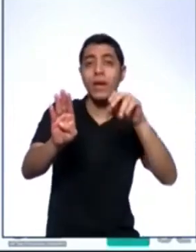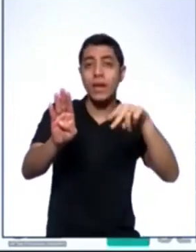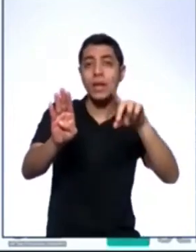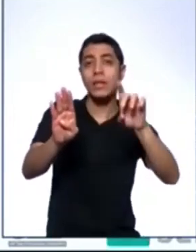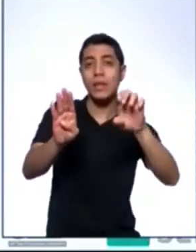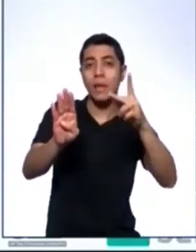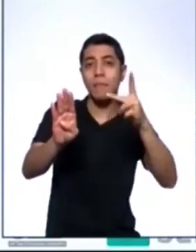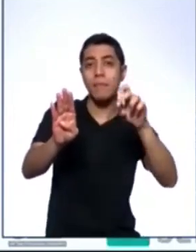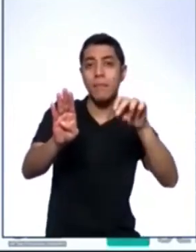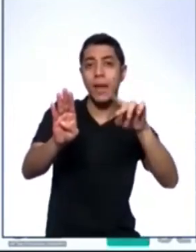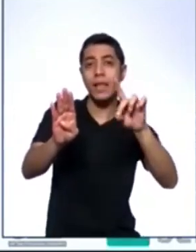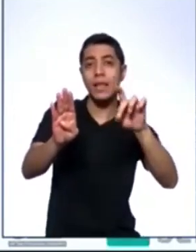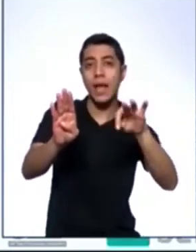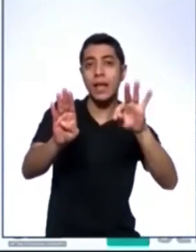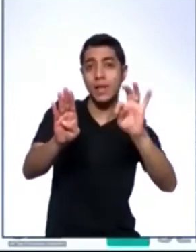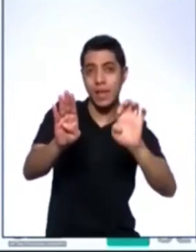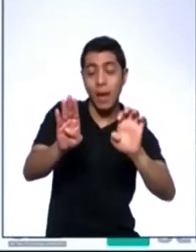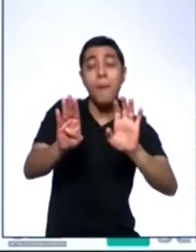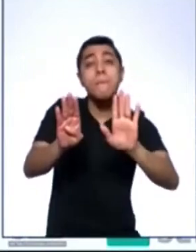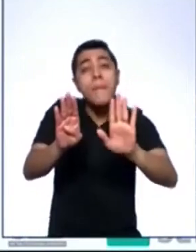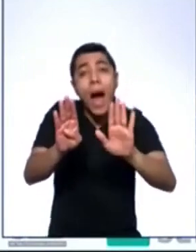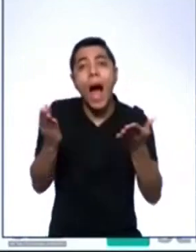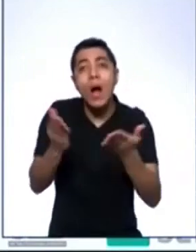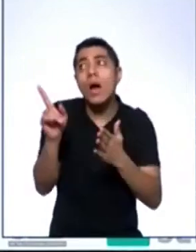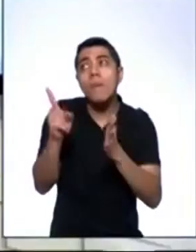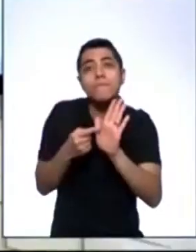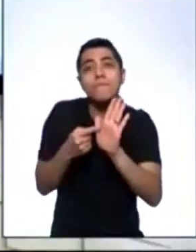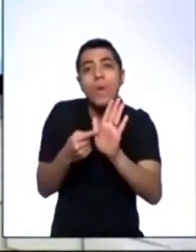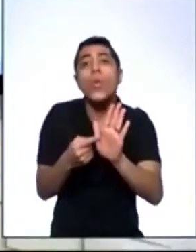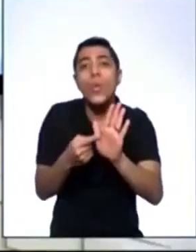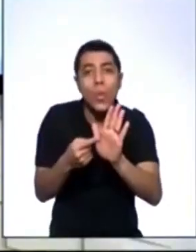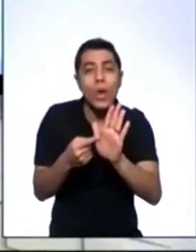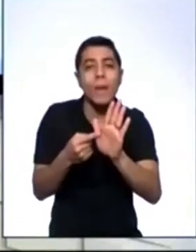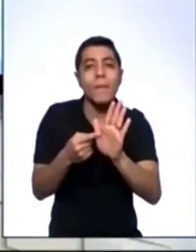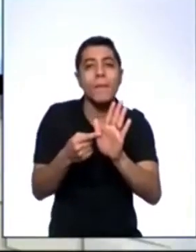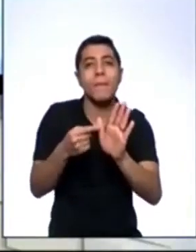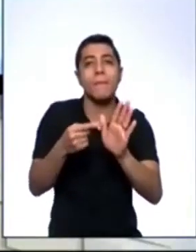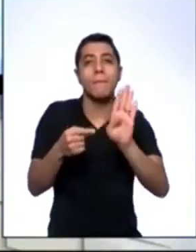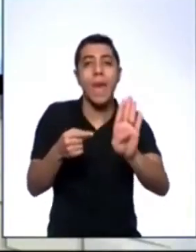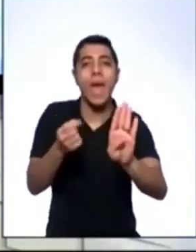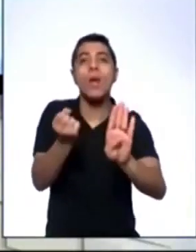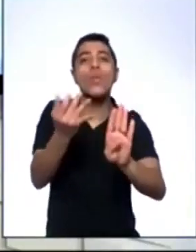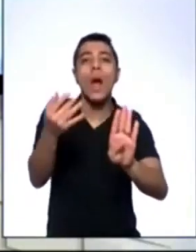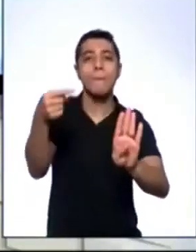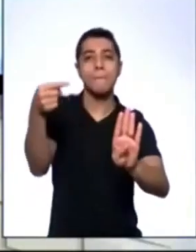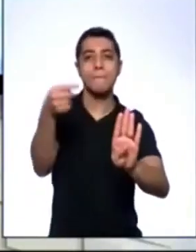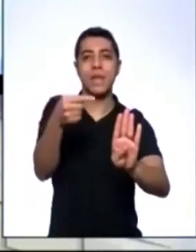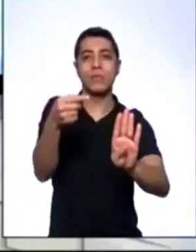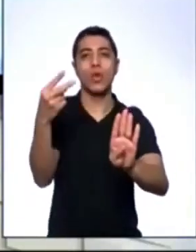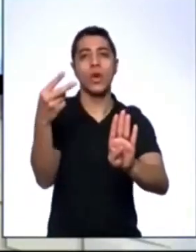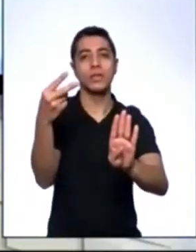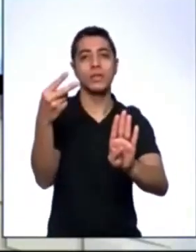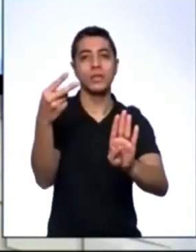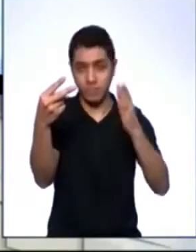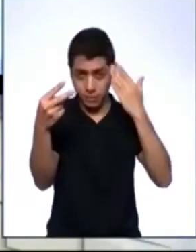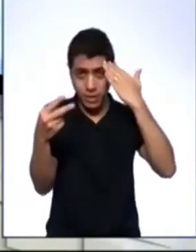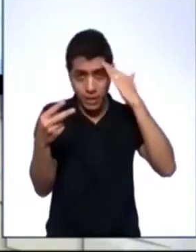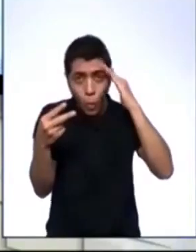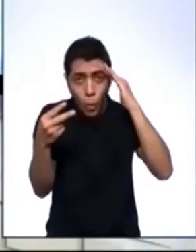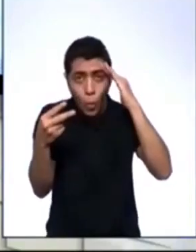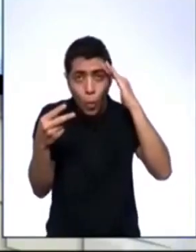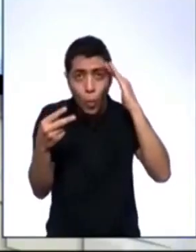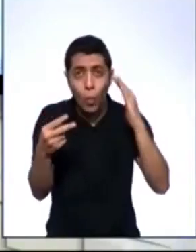sempre onde corta no Y bom então paro vamos resumir Danielzinho eu